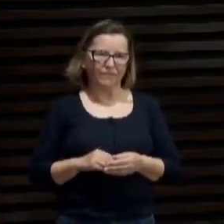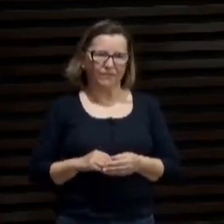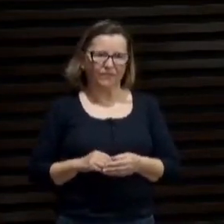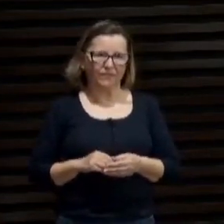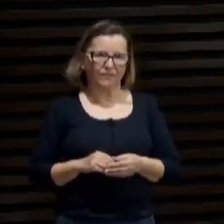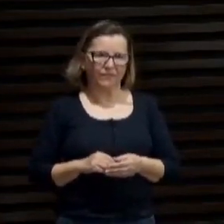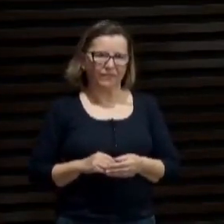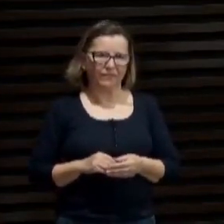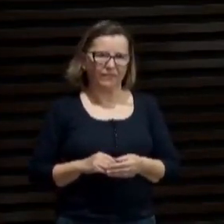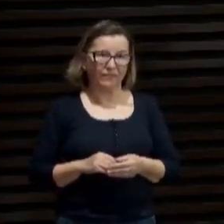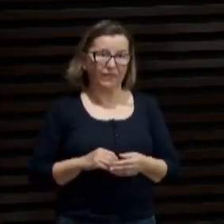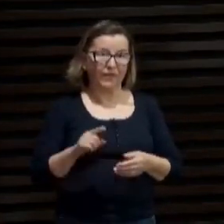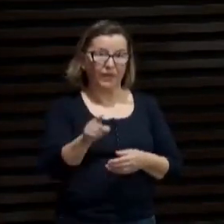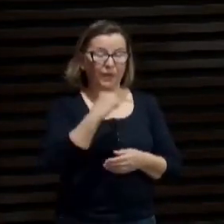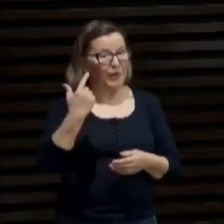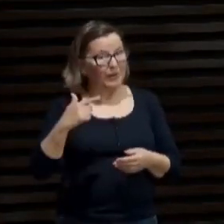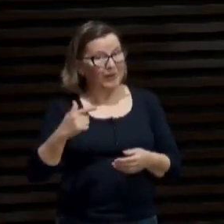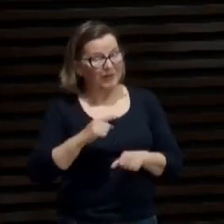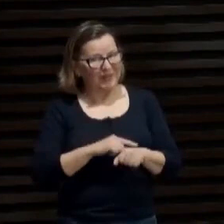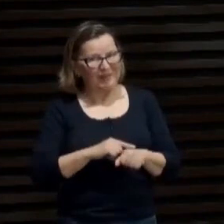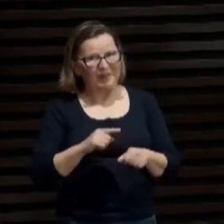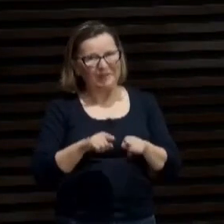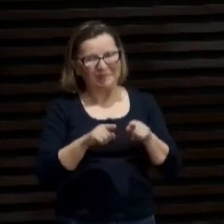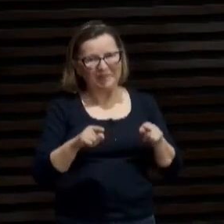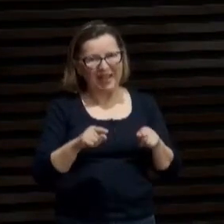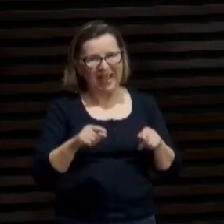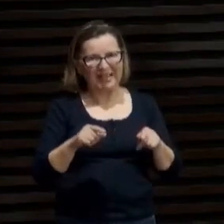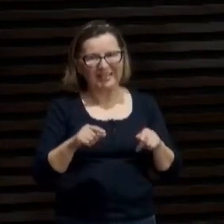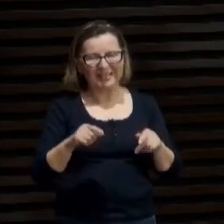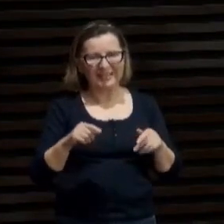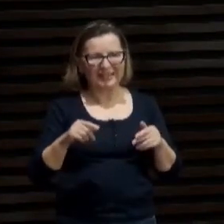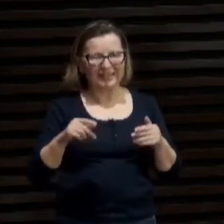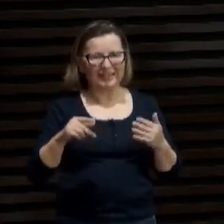Nós não vamos ter tempo, mas na parábola do credor incompassivo,